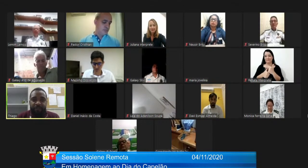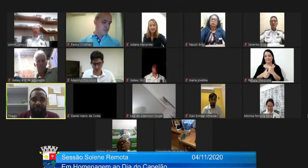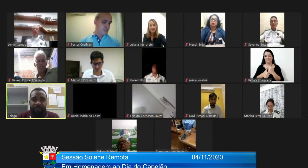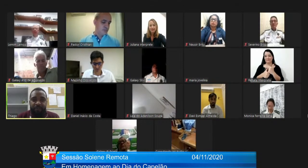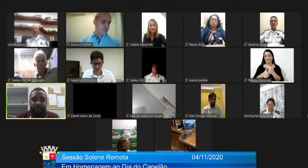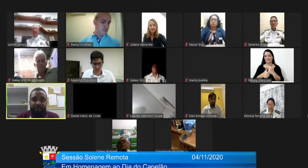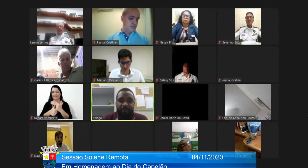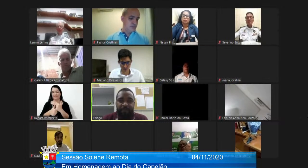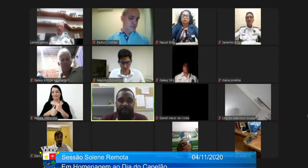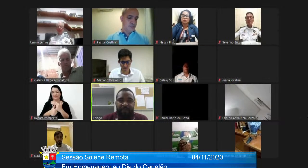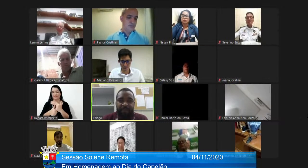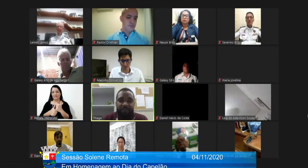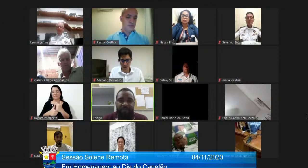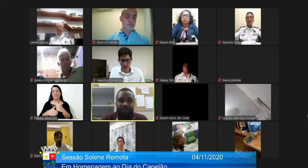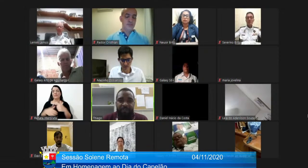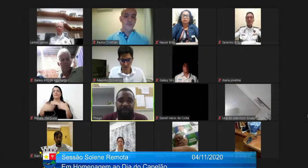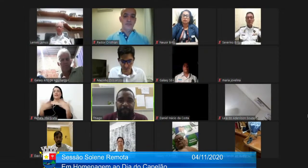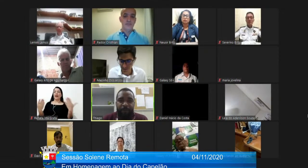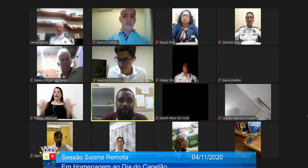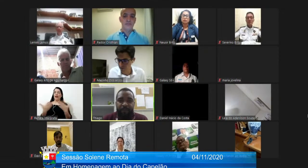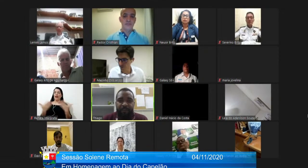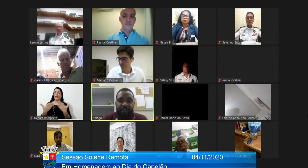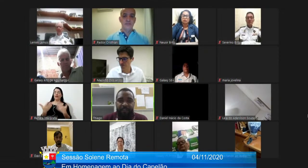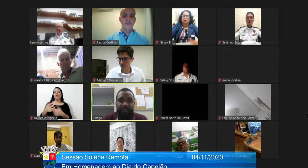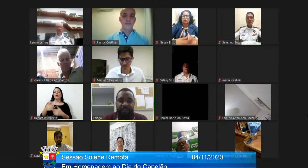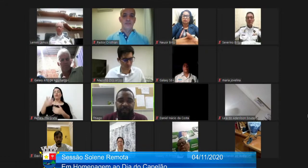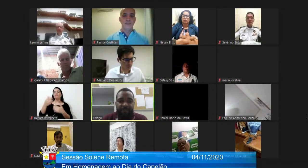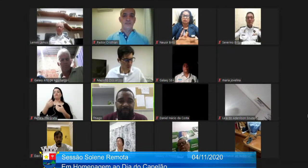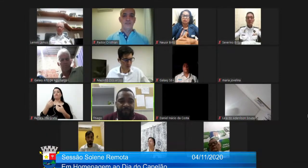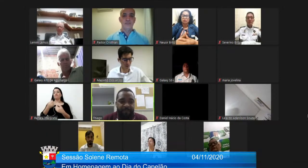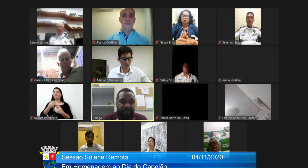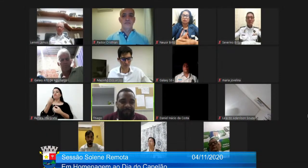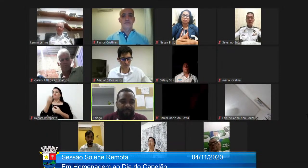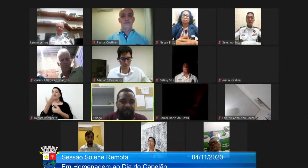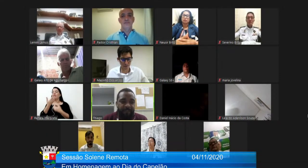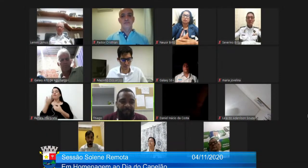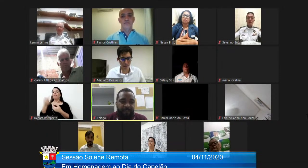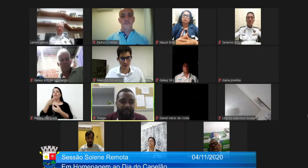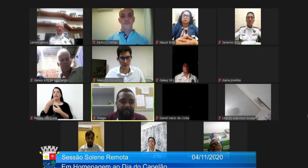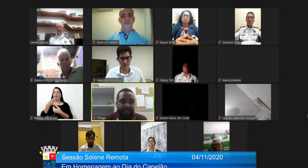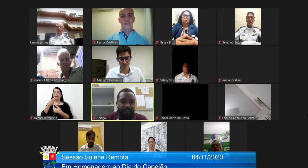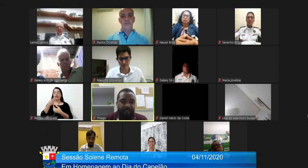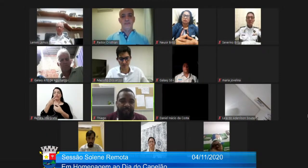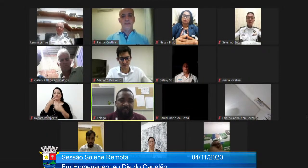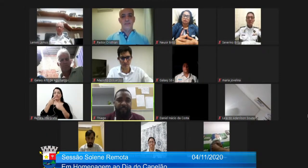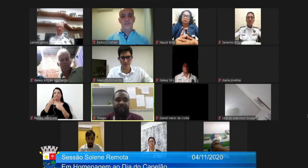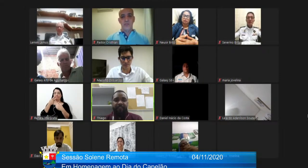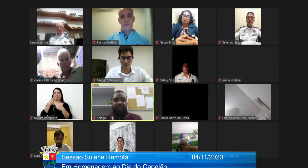presente conosco, o vereador Mazinho dos Anjos, que também é proponente dessa sessão.